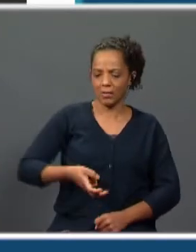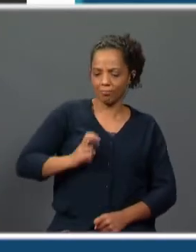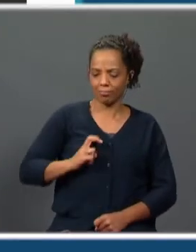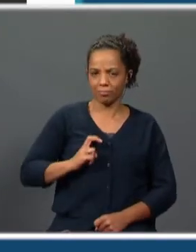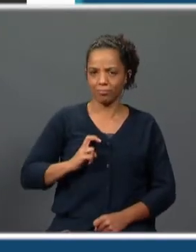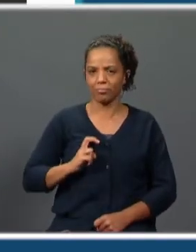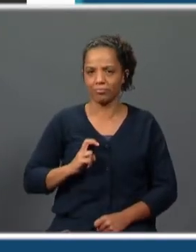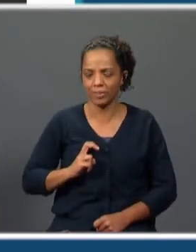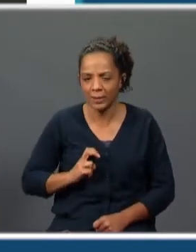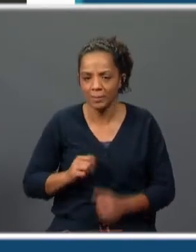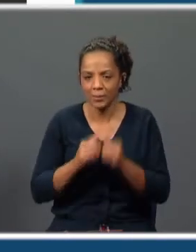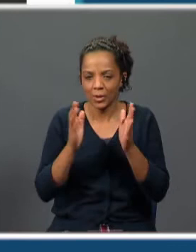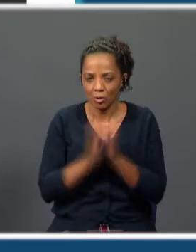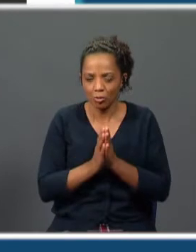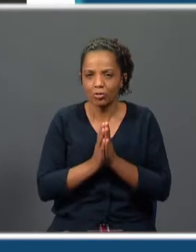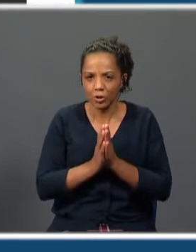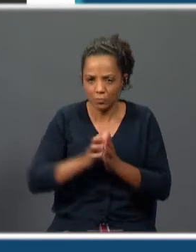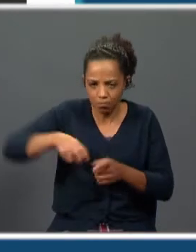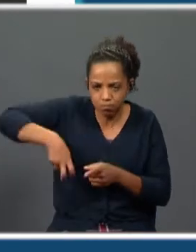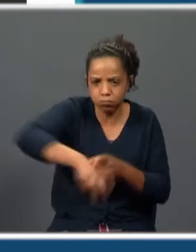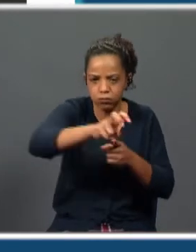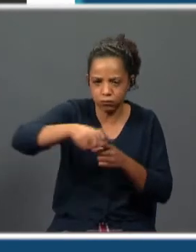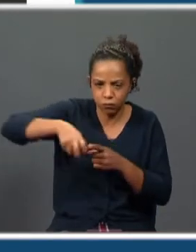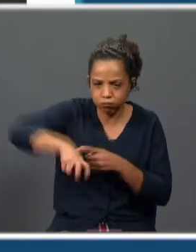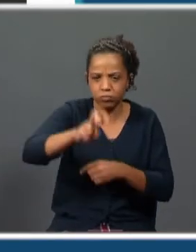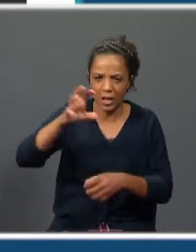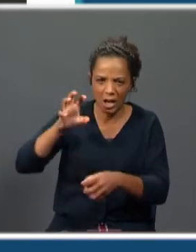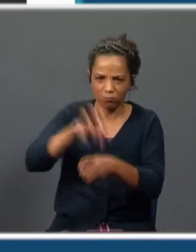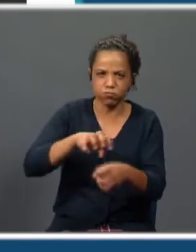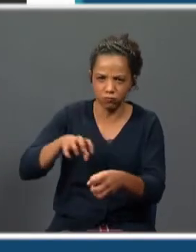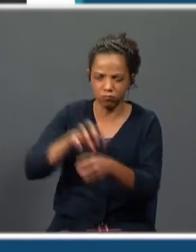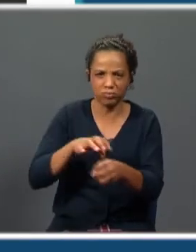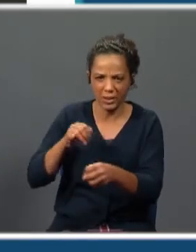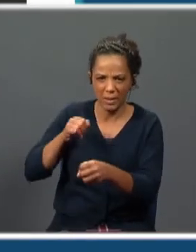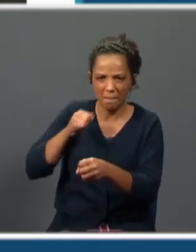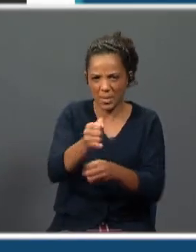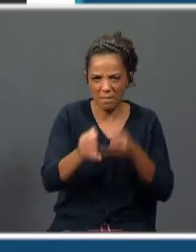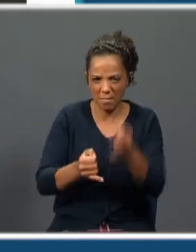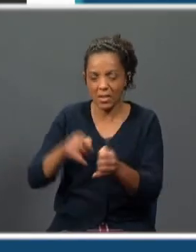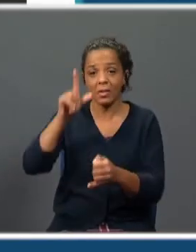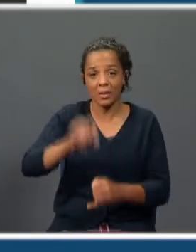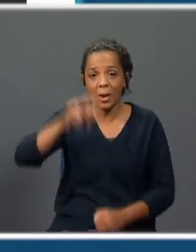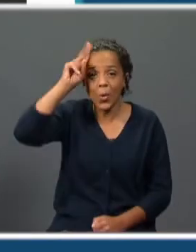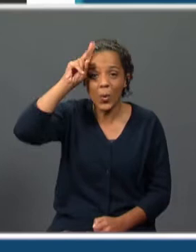coragem e correram atrás dela às marradas, às dentadas, às bicadas. Até o coelhinho lhe deu um